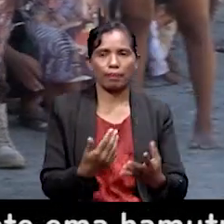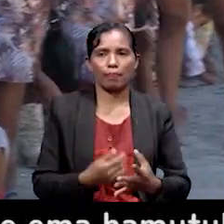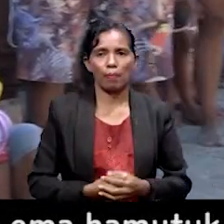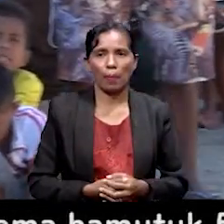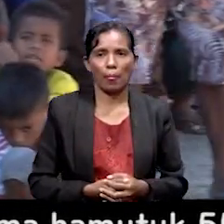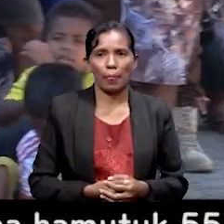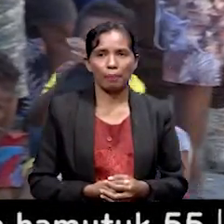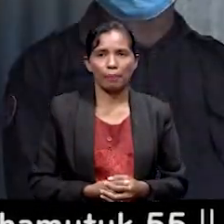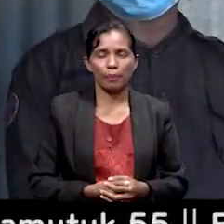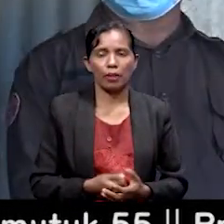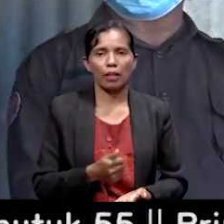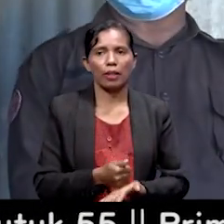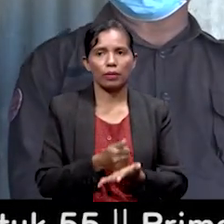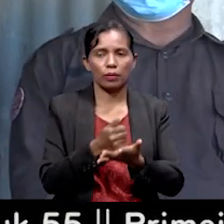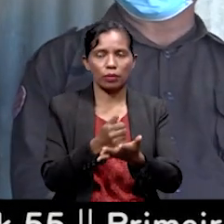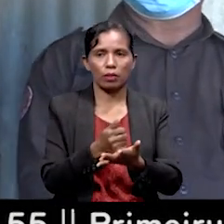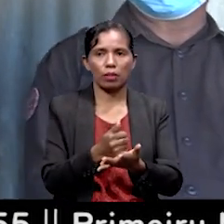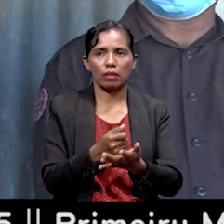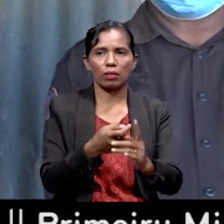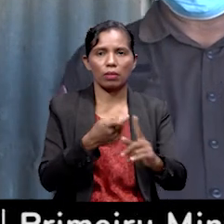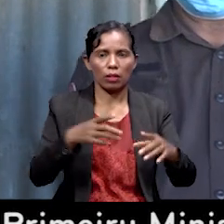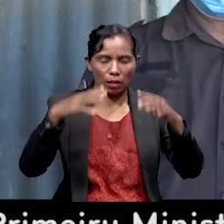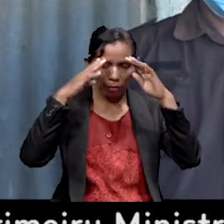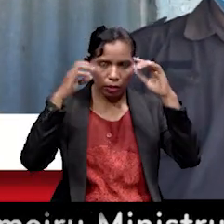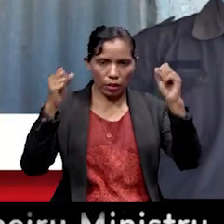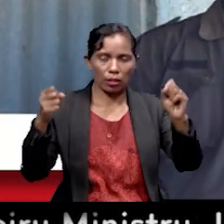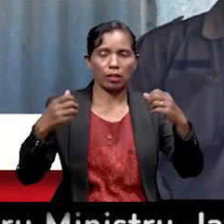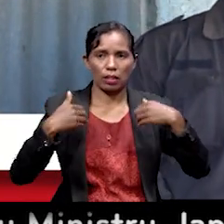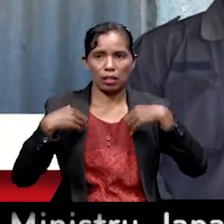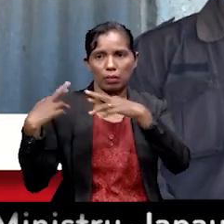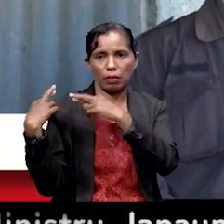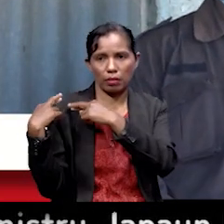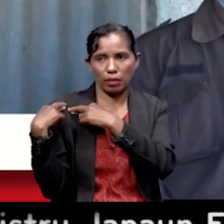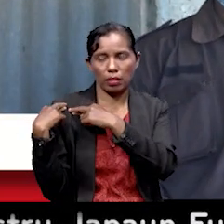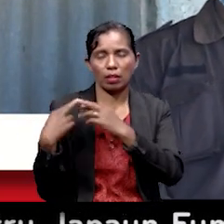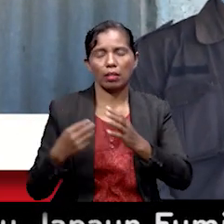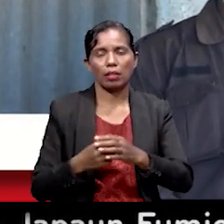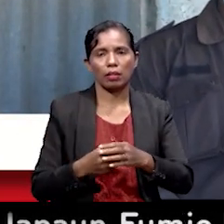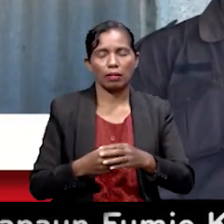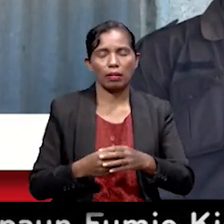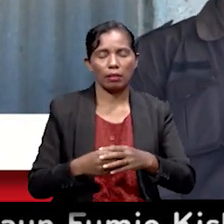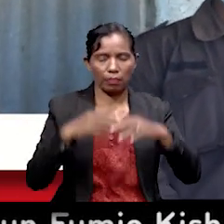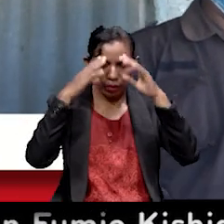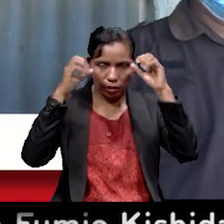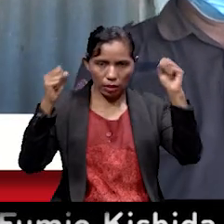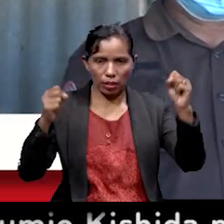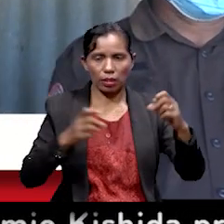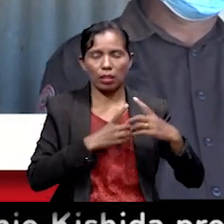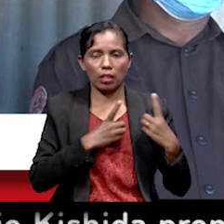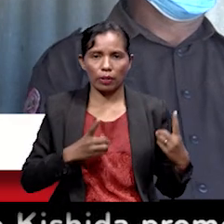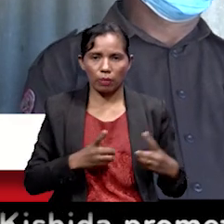nebema forma zida, nebema presidente minha responsabilidade, na presidente minha domi, baita boat sira.